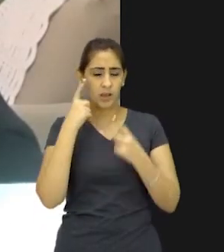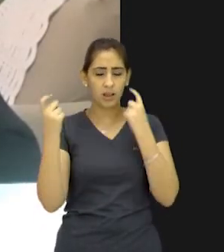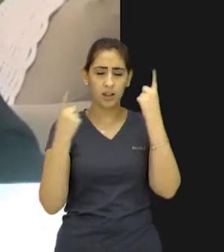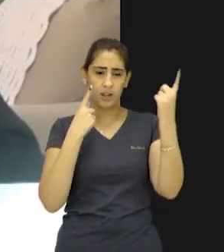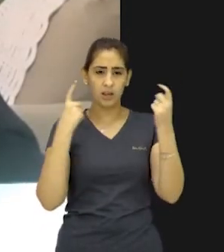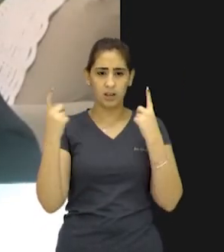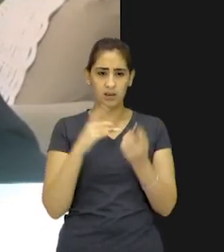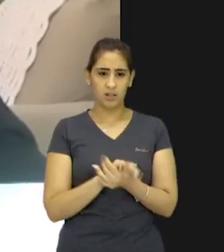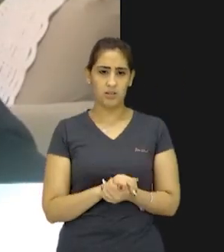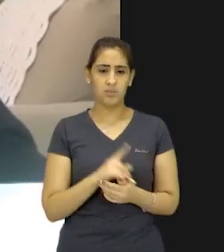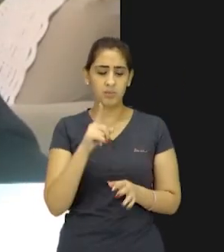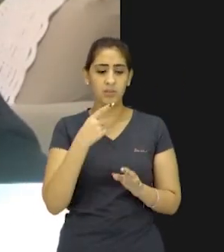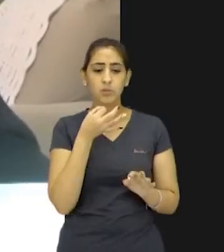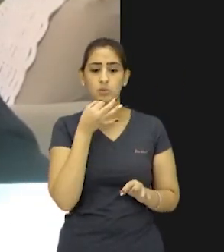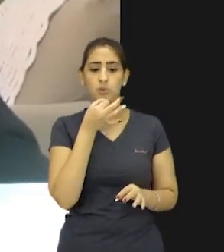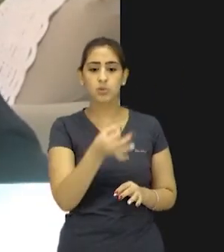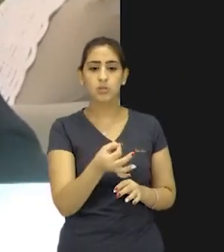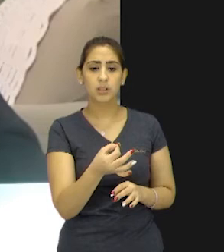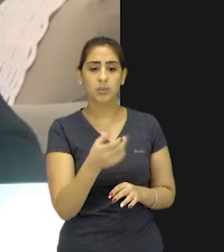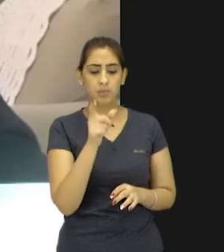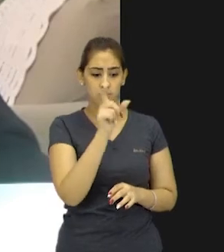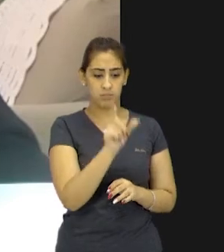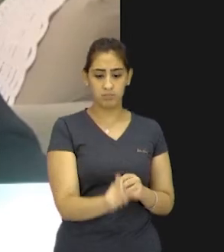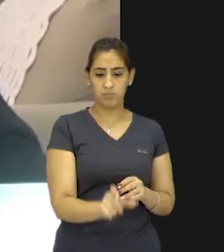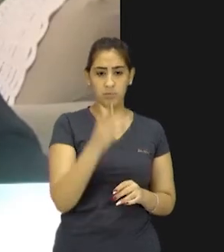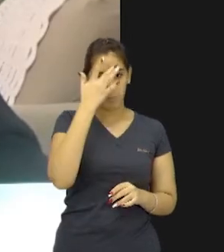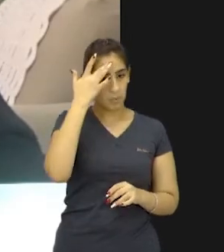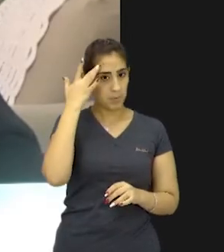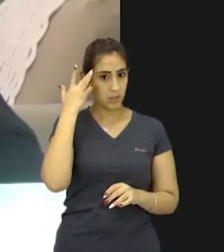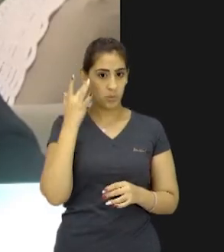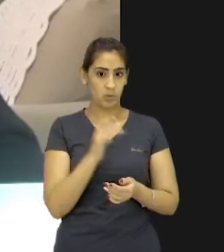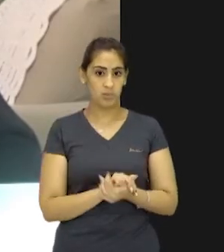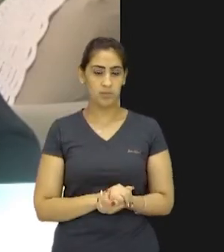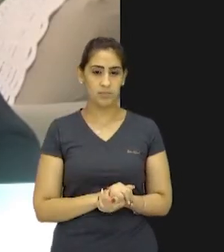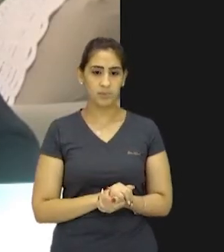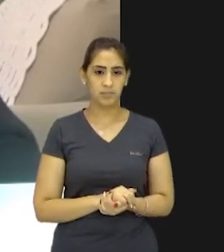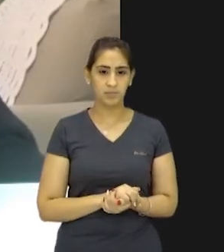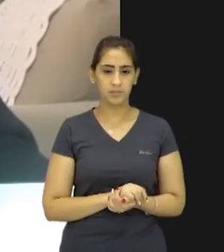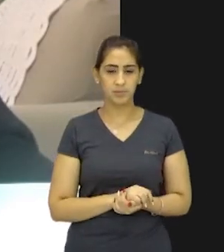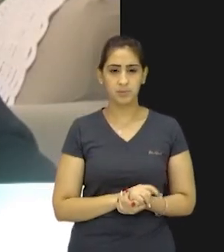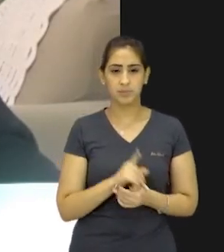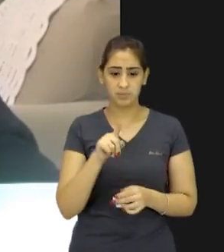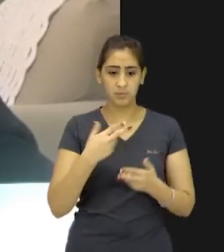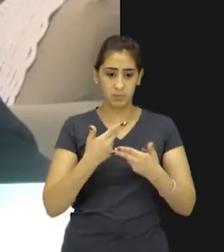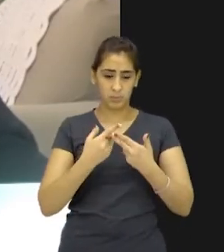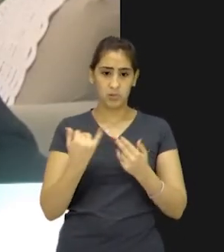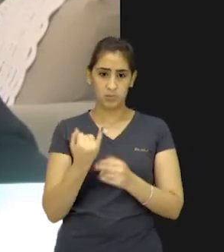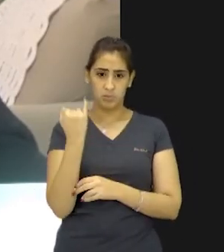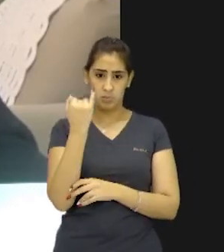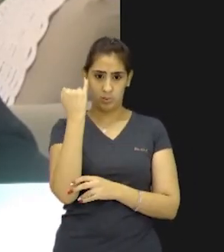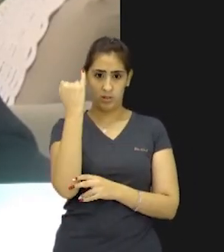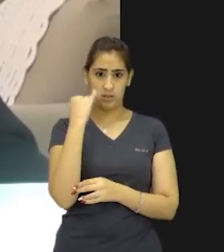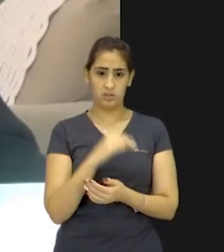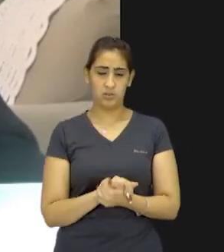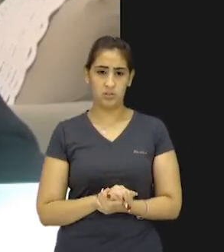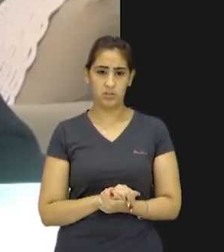Você está dando uma sugestão figurativa para aquela coisa. A ilustração é muito importante nisso, porque